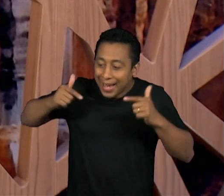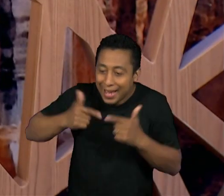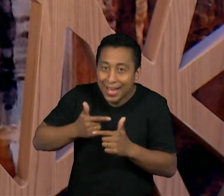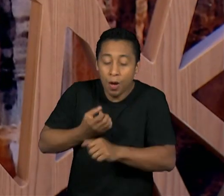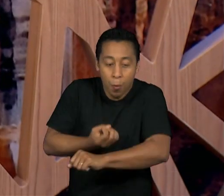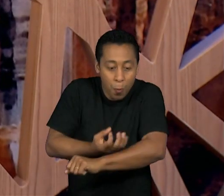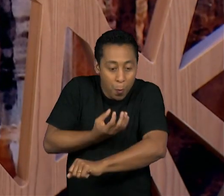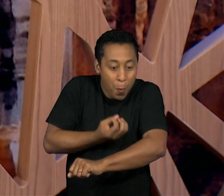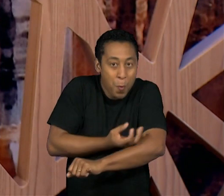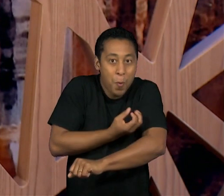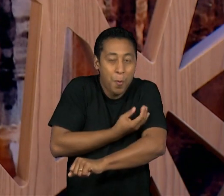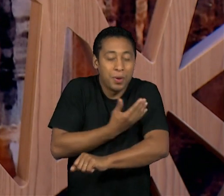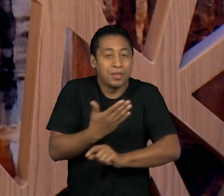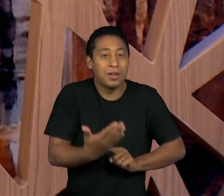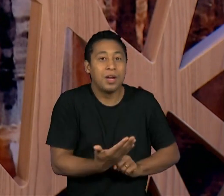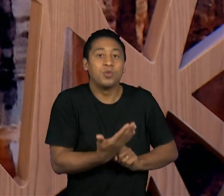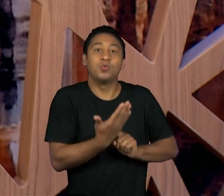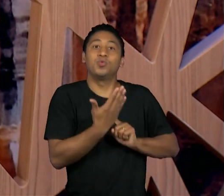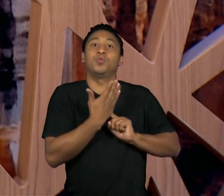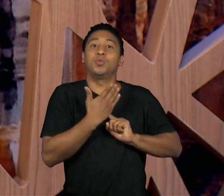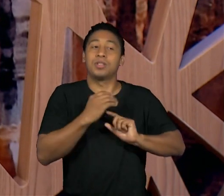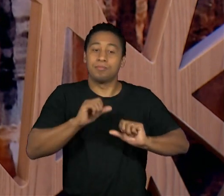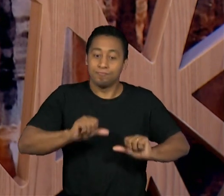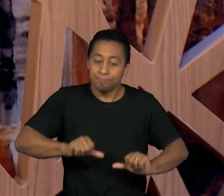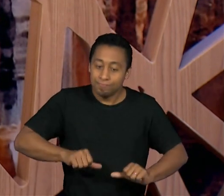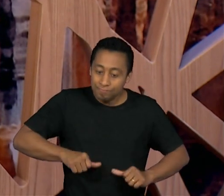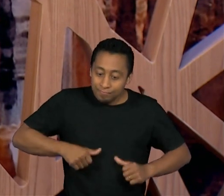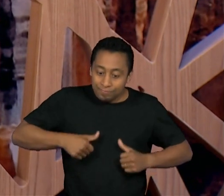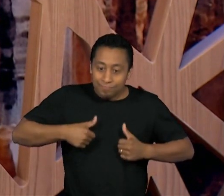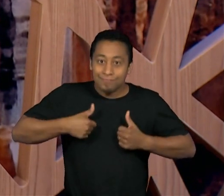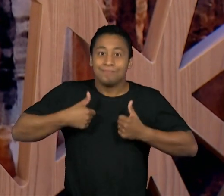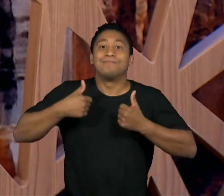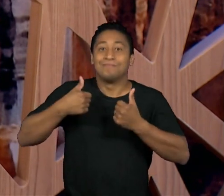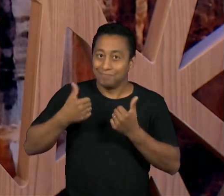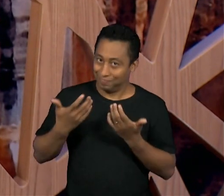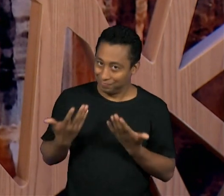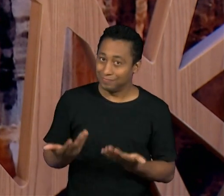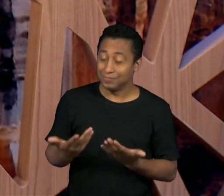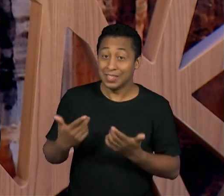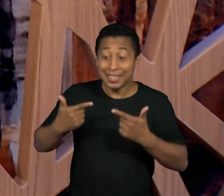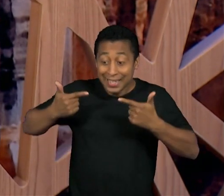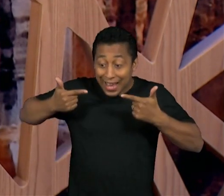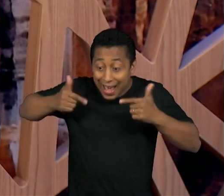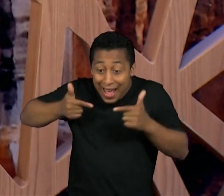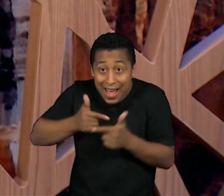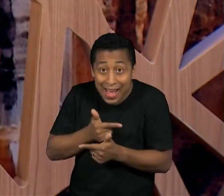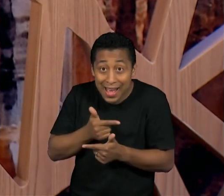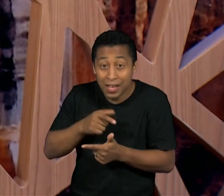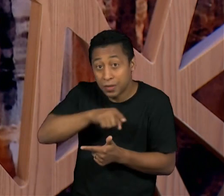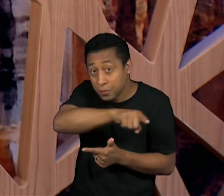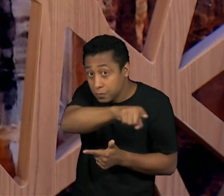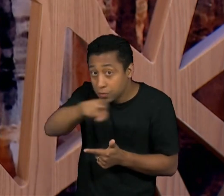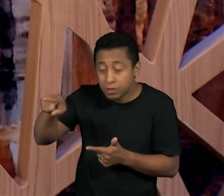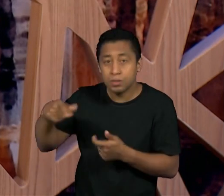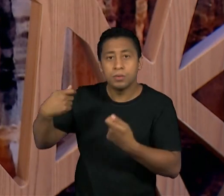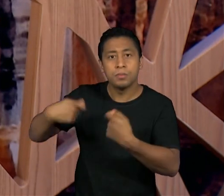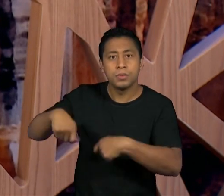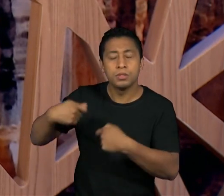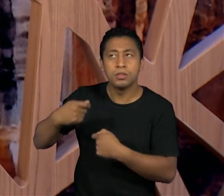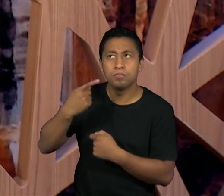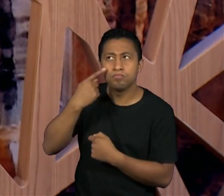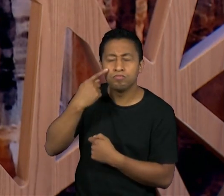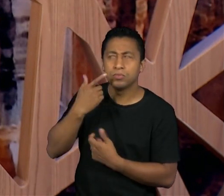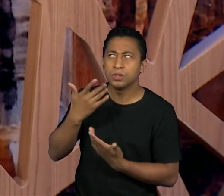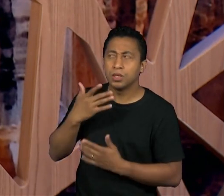atuando, esses neurotransmissores atuando. Então, quando a gente pensa no rir, a gente pensa em nos colocar numa situação, num estado de